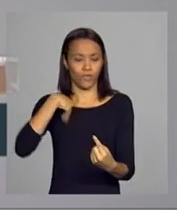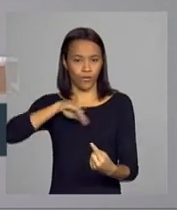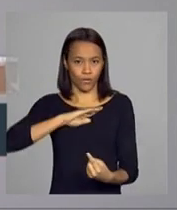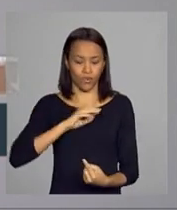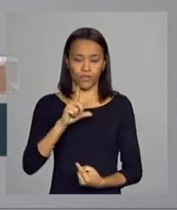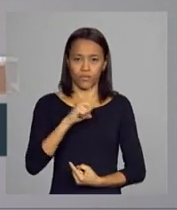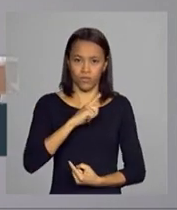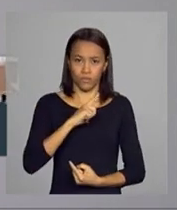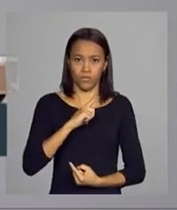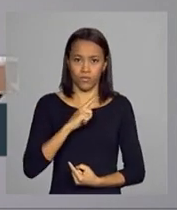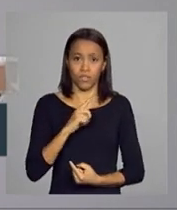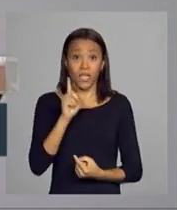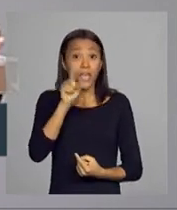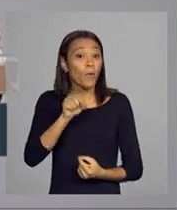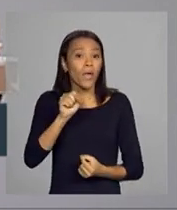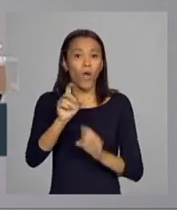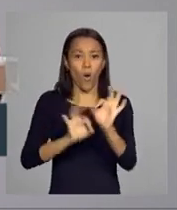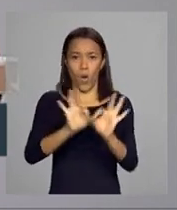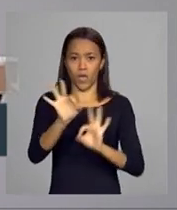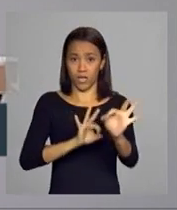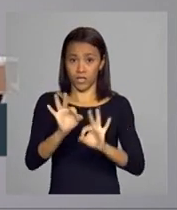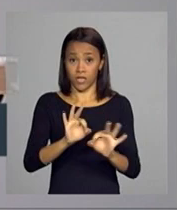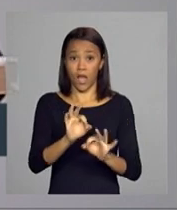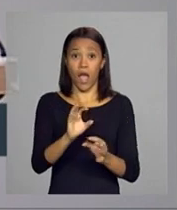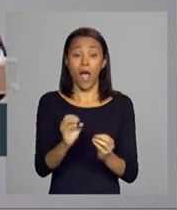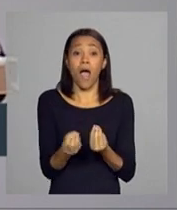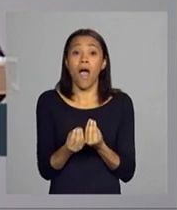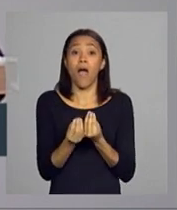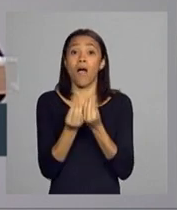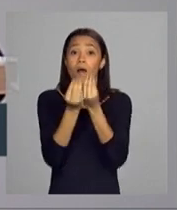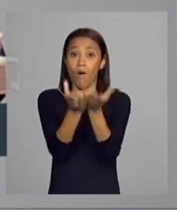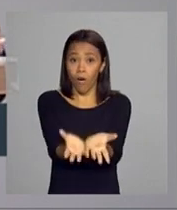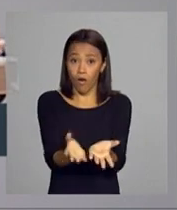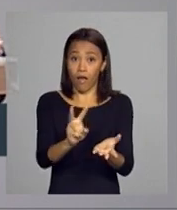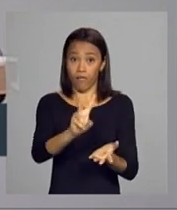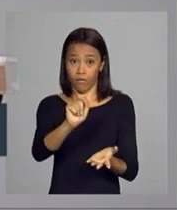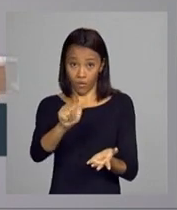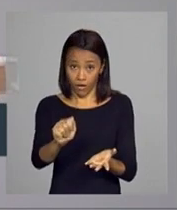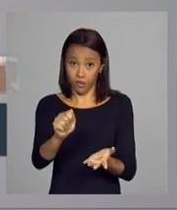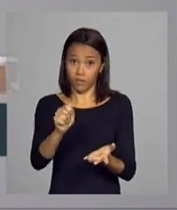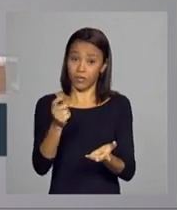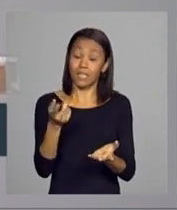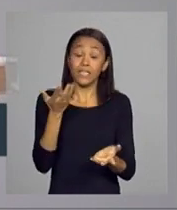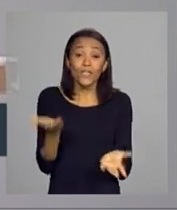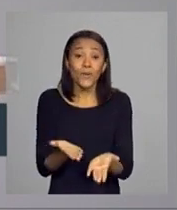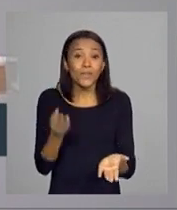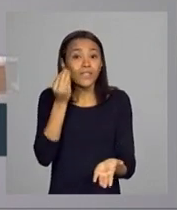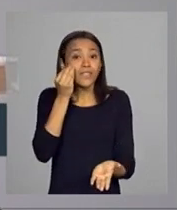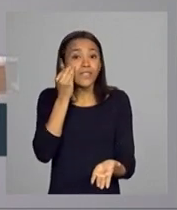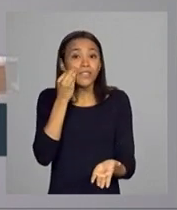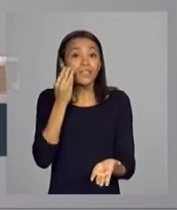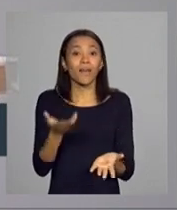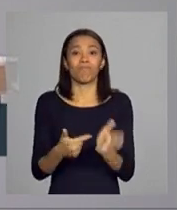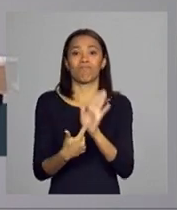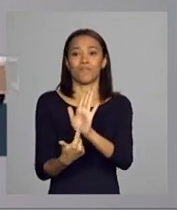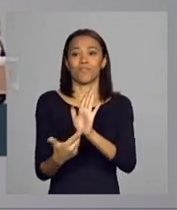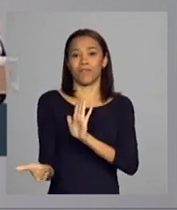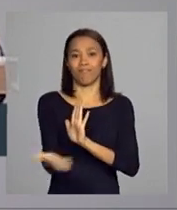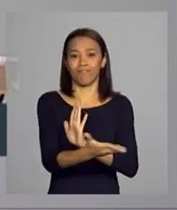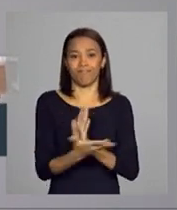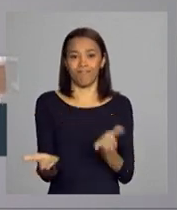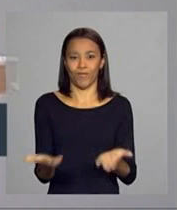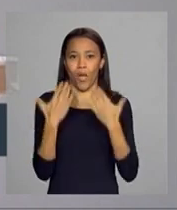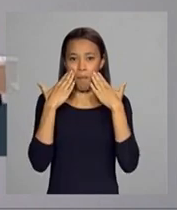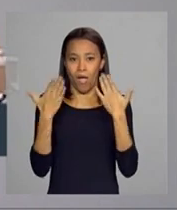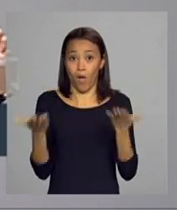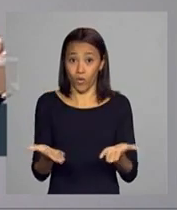tínhamos, que é organizar a oferta da educação profissional, está simbolizado exatamente aqui, nesse ato. E aí, como já